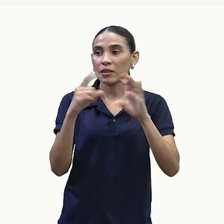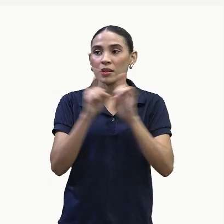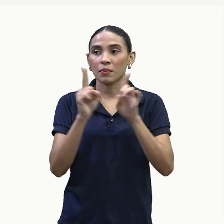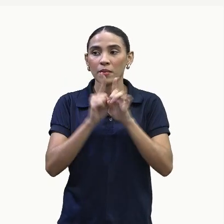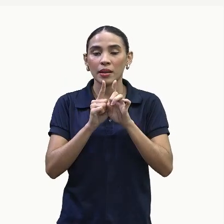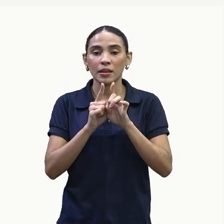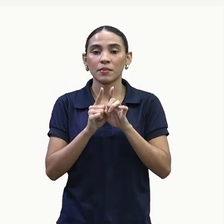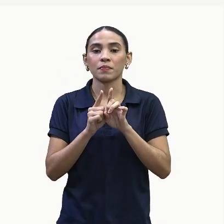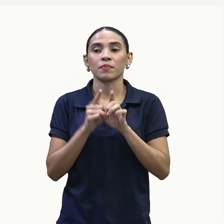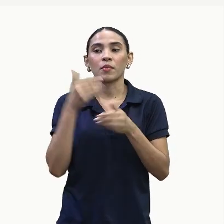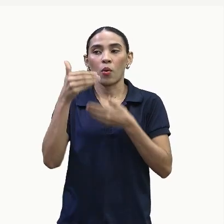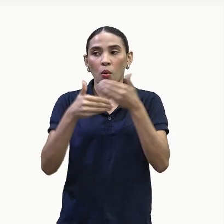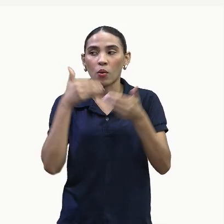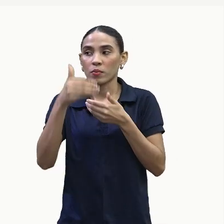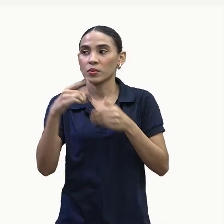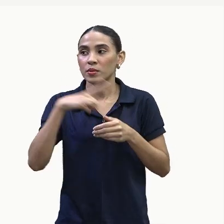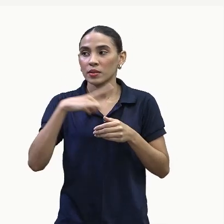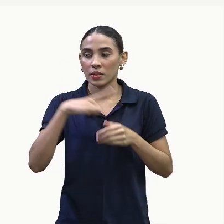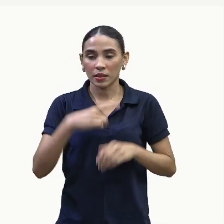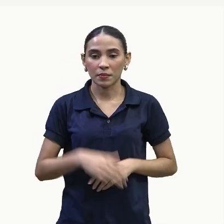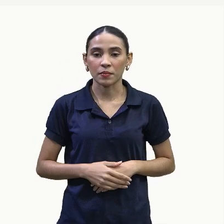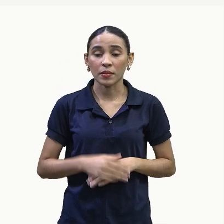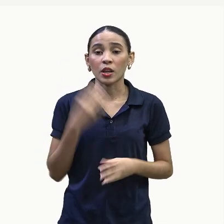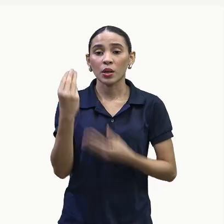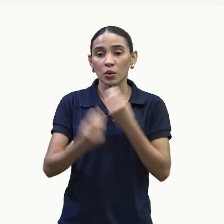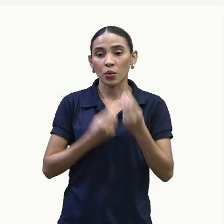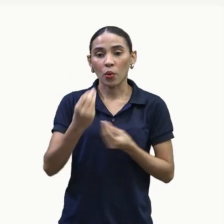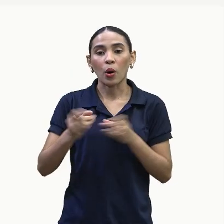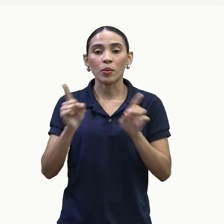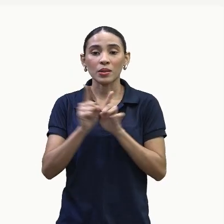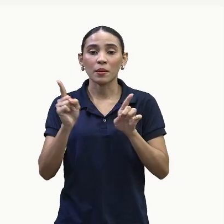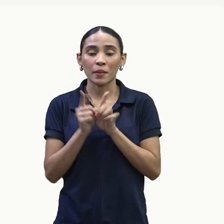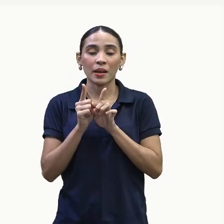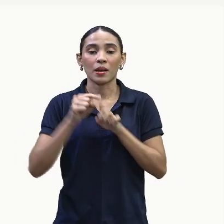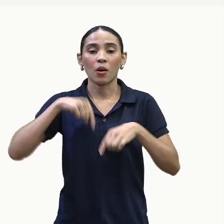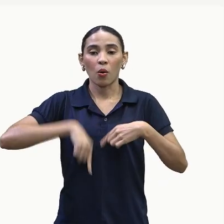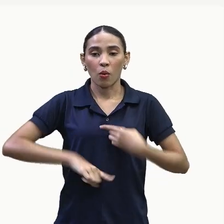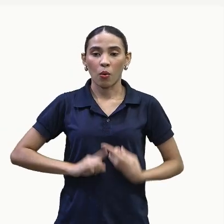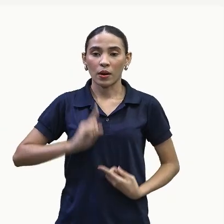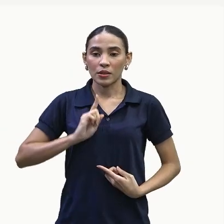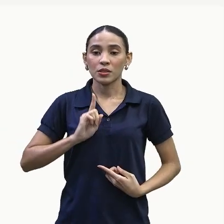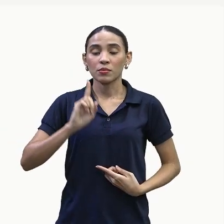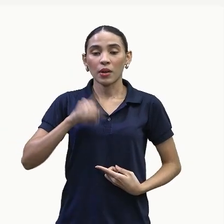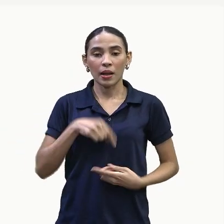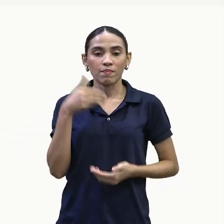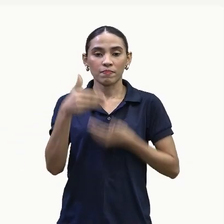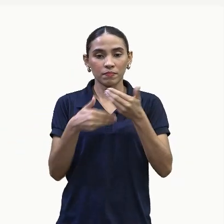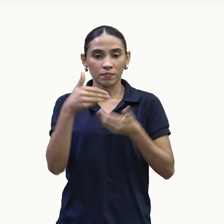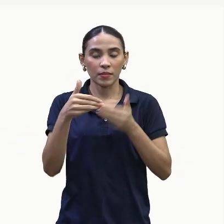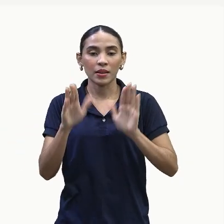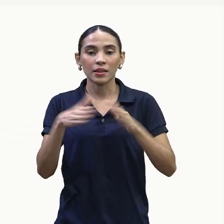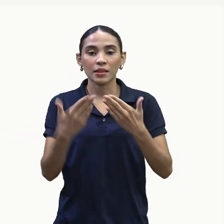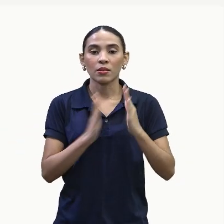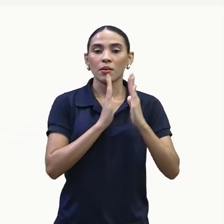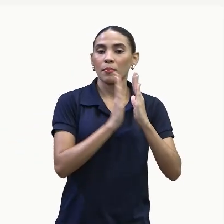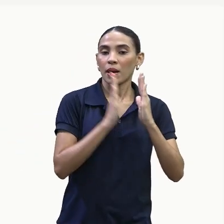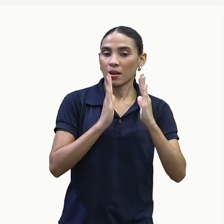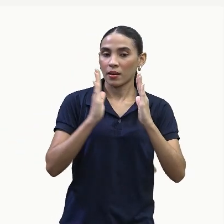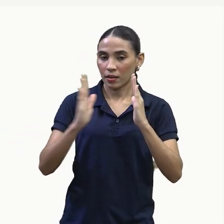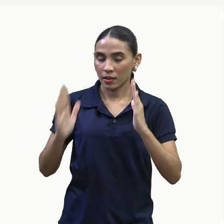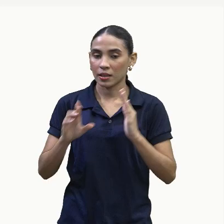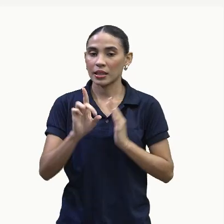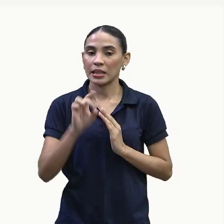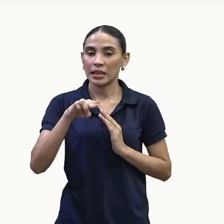aquele organismo ele possui, como que aquele organismo ele é formado. E aí esse sequenciamento do DNA